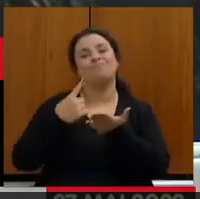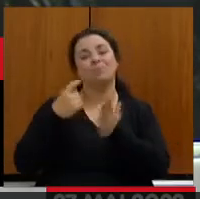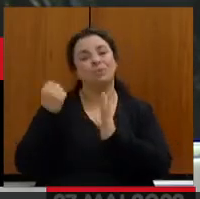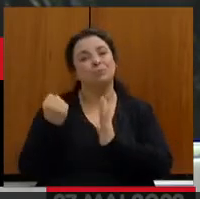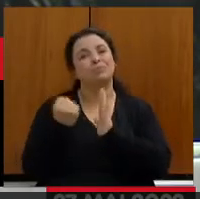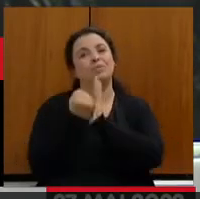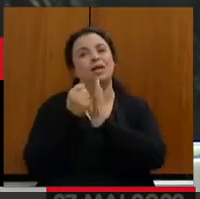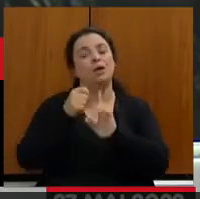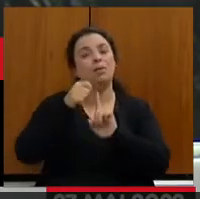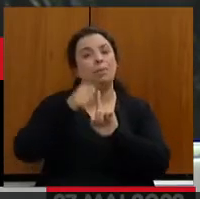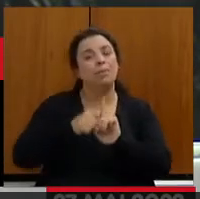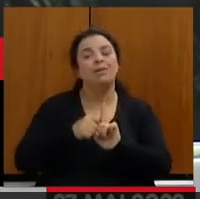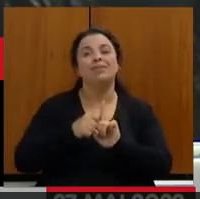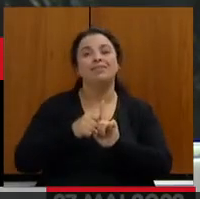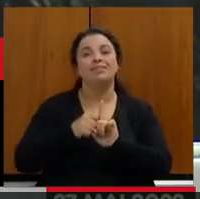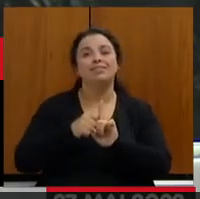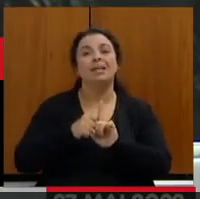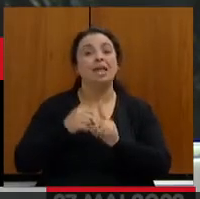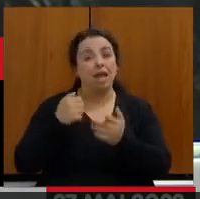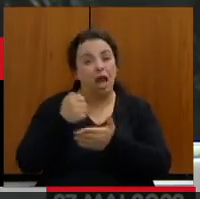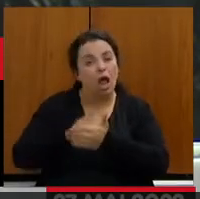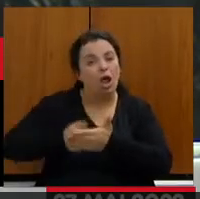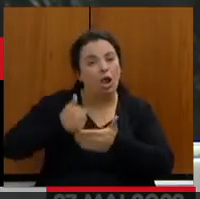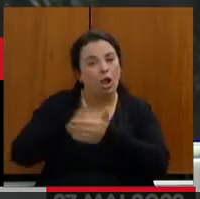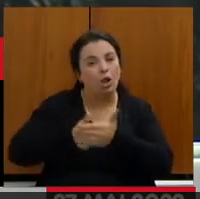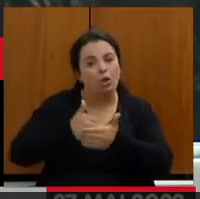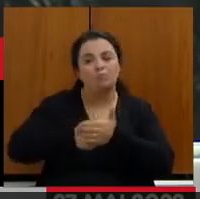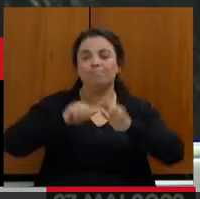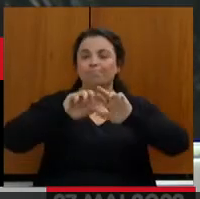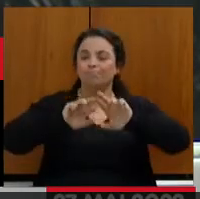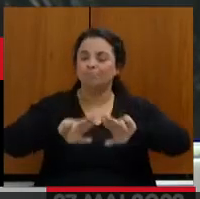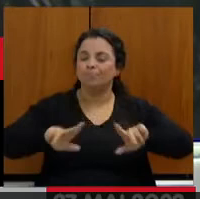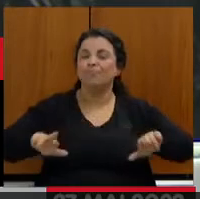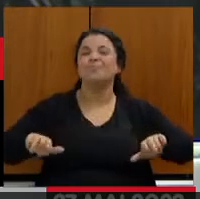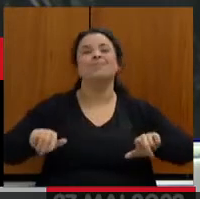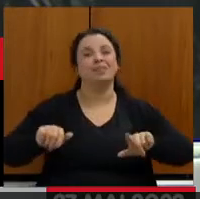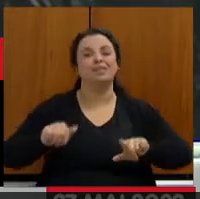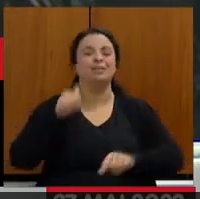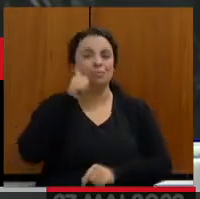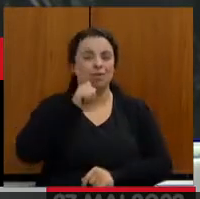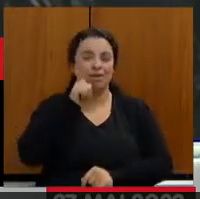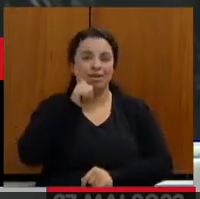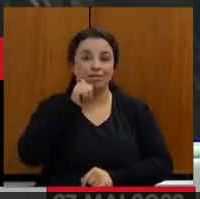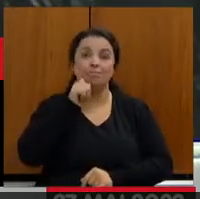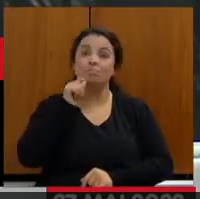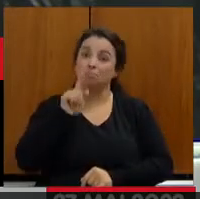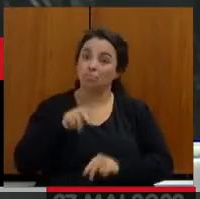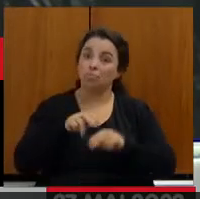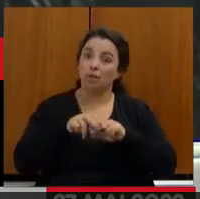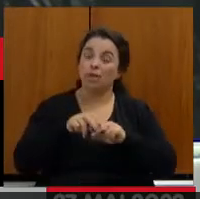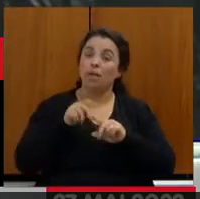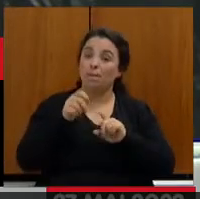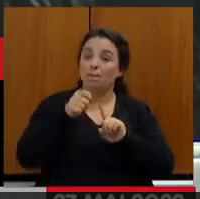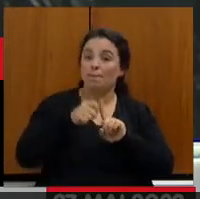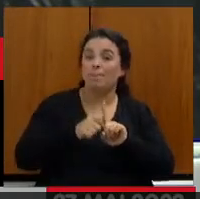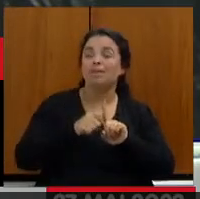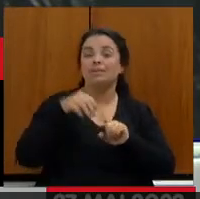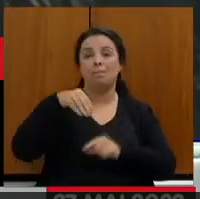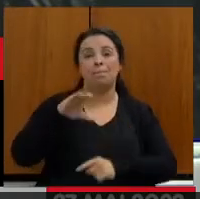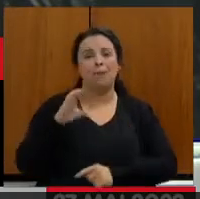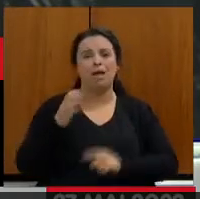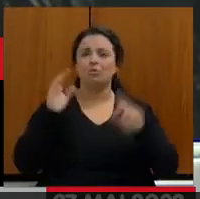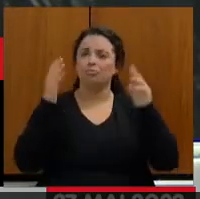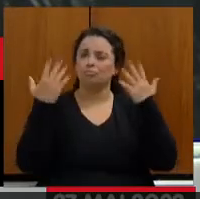luta de muitas mulheres que é o mês de março fico muito feliz em dizer que eu acompanhei o